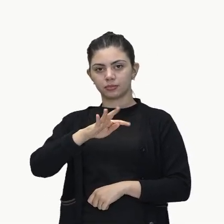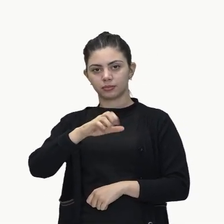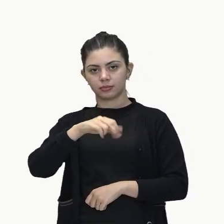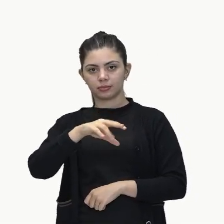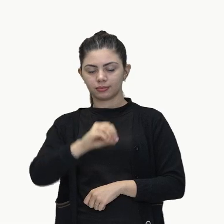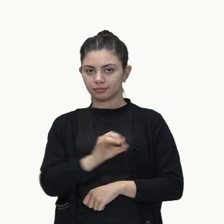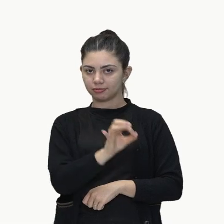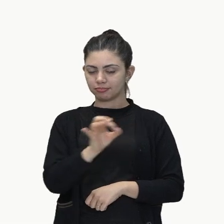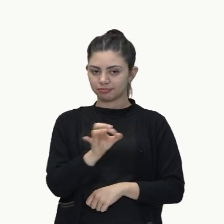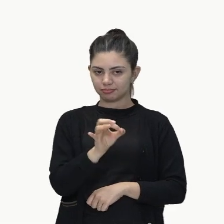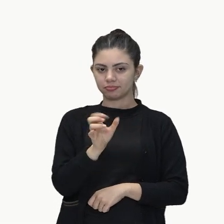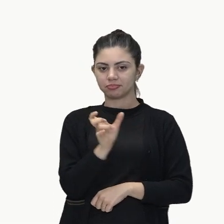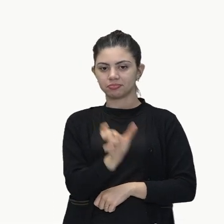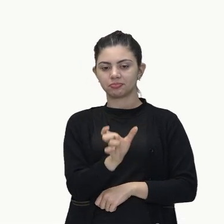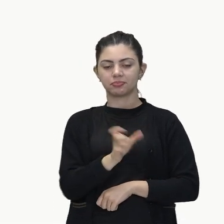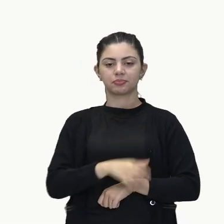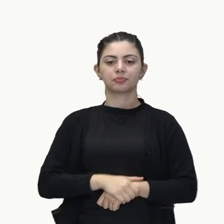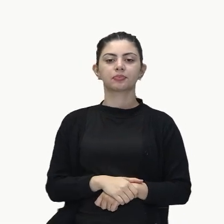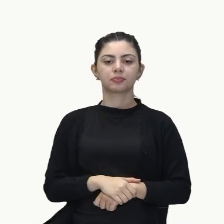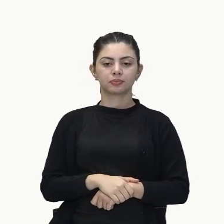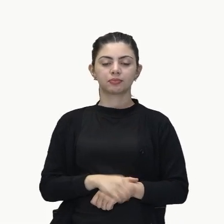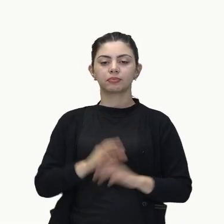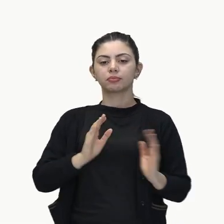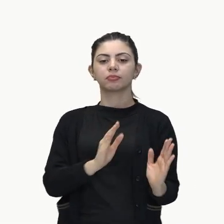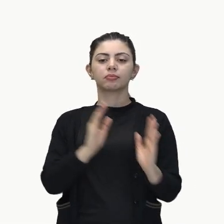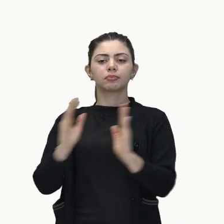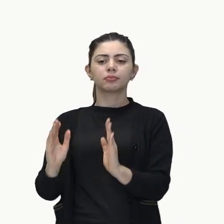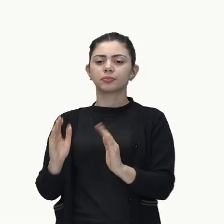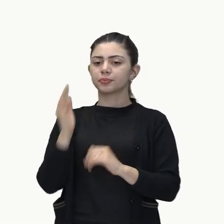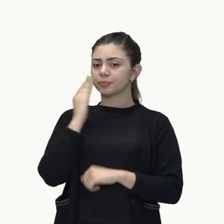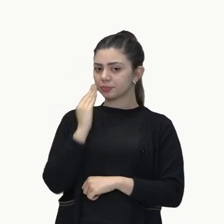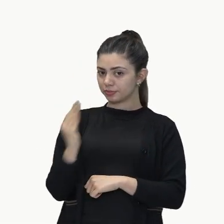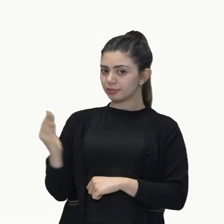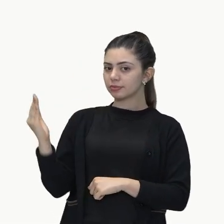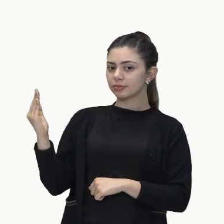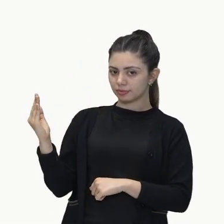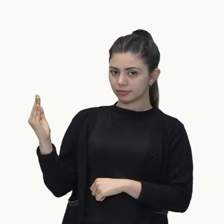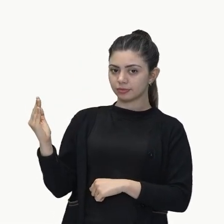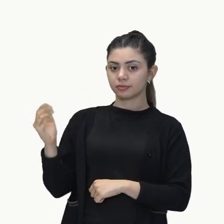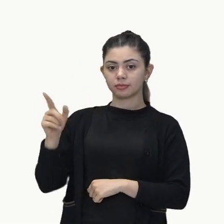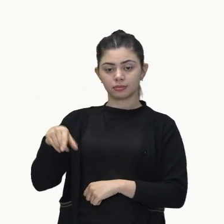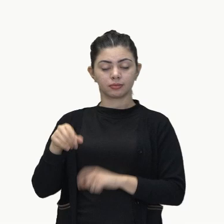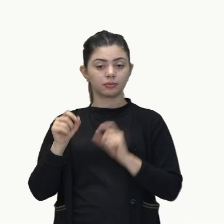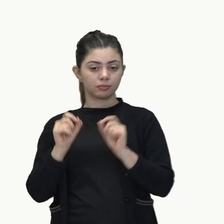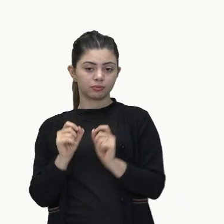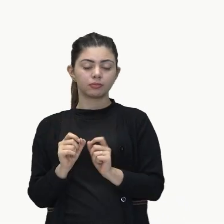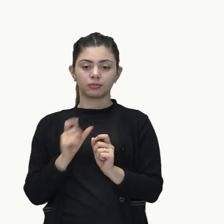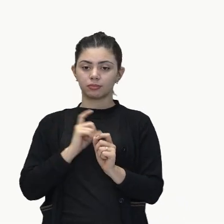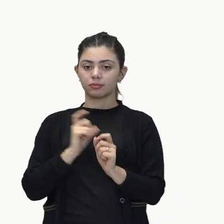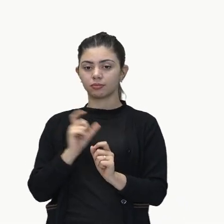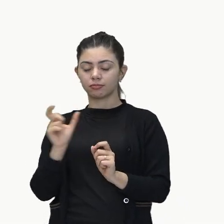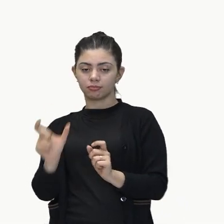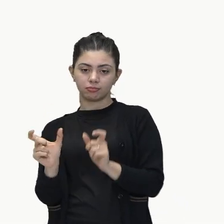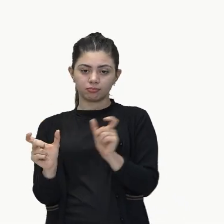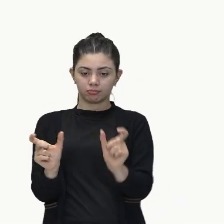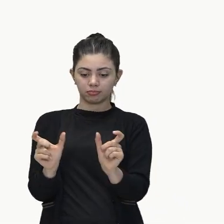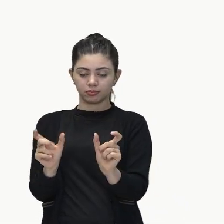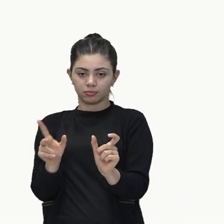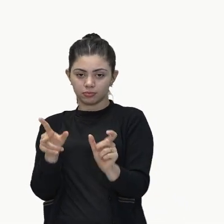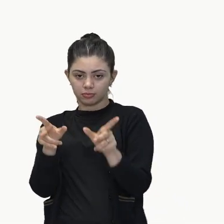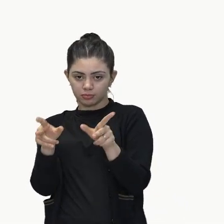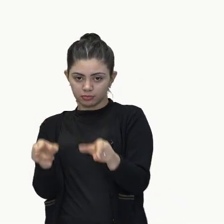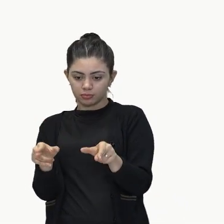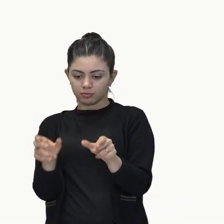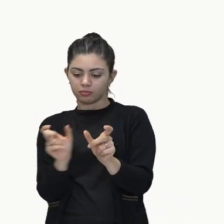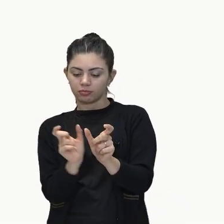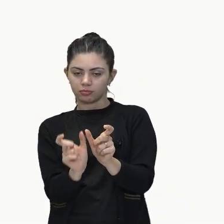metoxietano, tudo junto. Esse outro aqui, são iguais, nesse caso aqui, os dois lados,